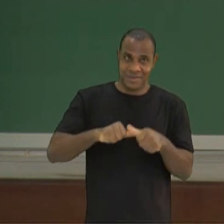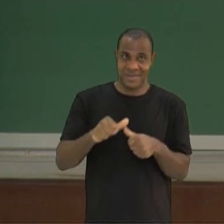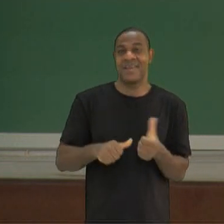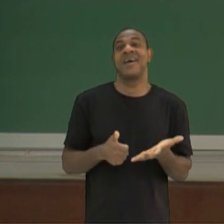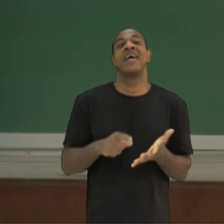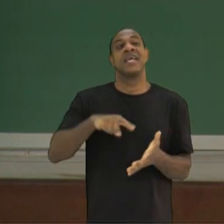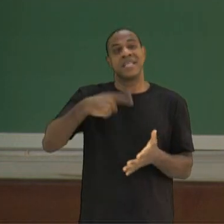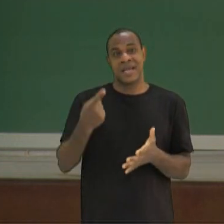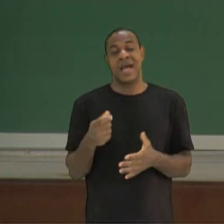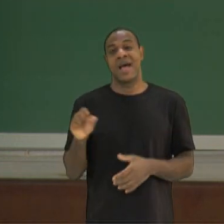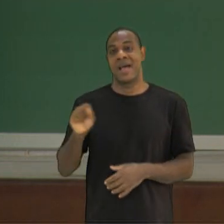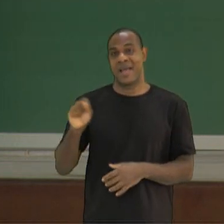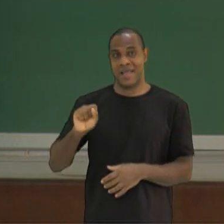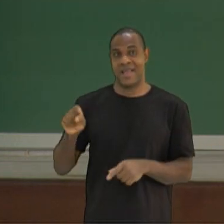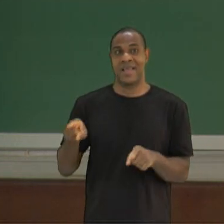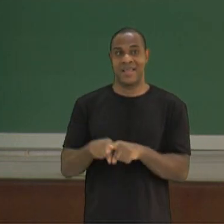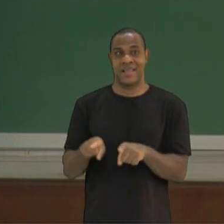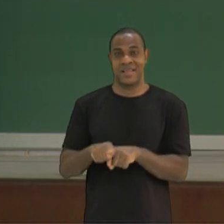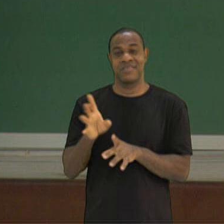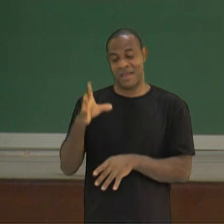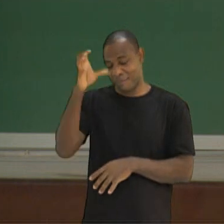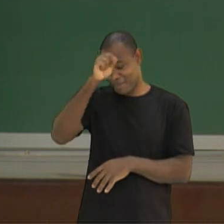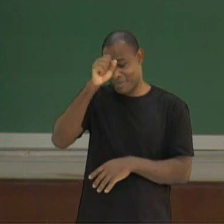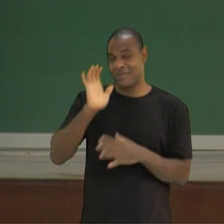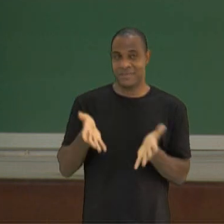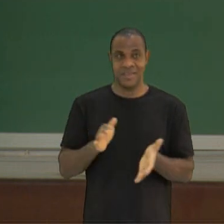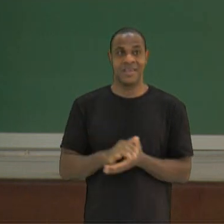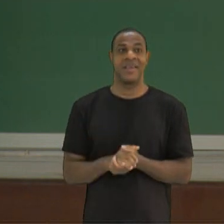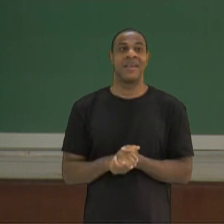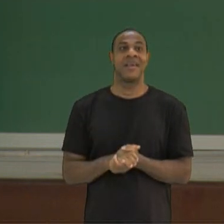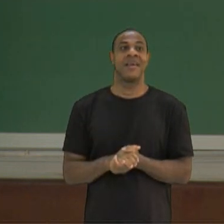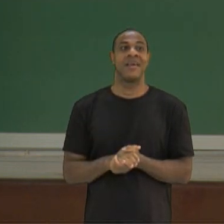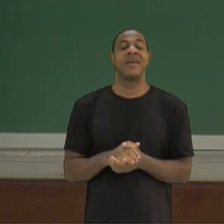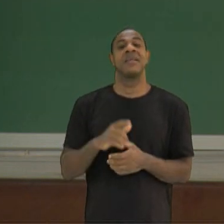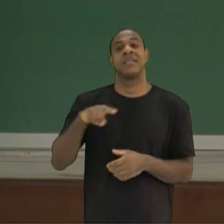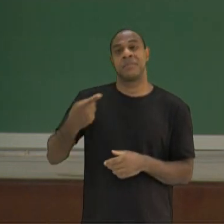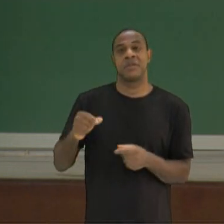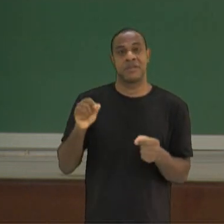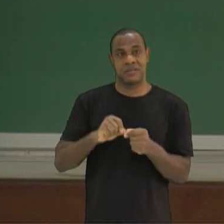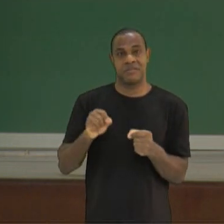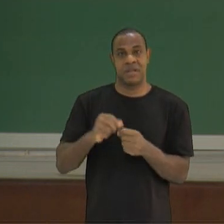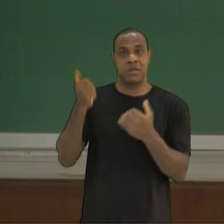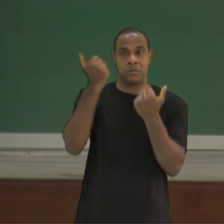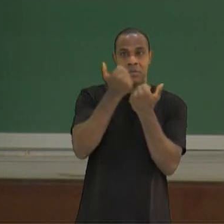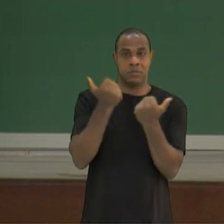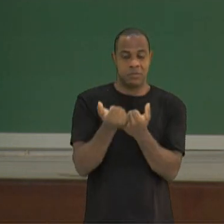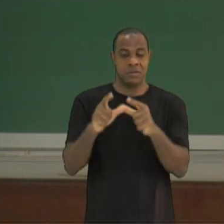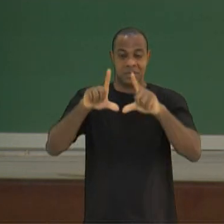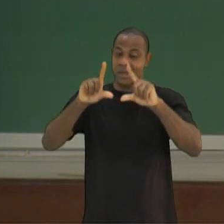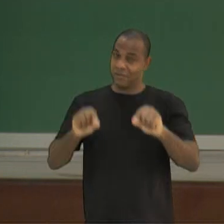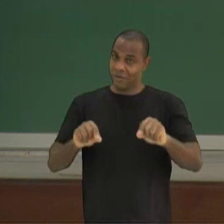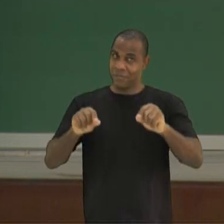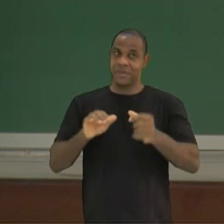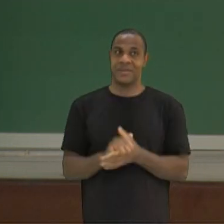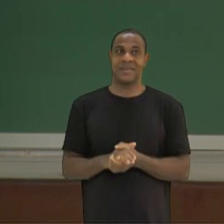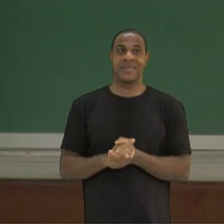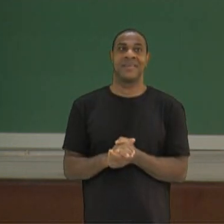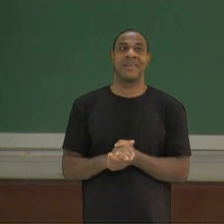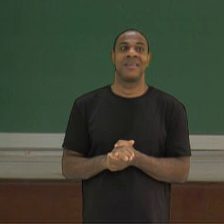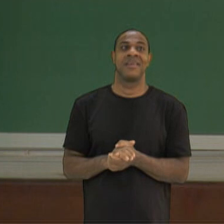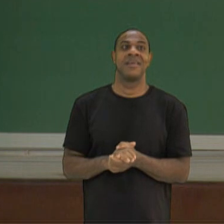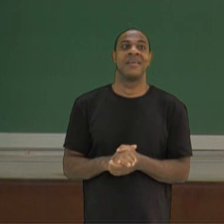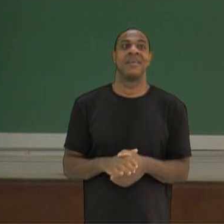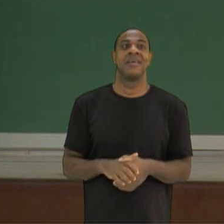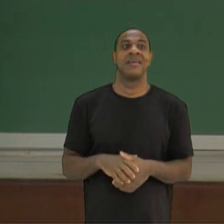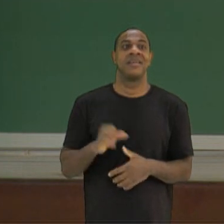a velocidade, tá? Como a gente já aprendeu em aulas anteriores, depois você substitui na fórmula da aceleração. E aí